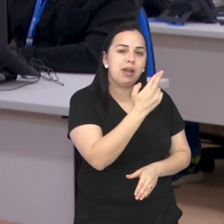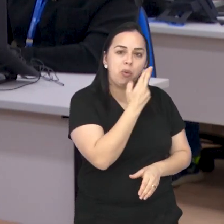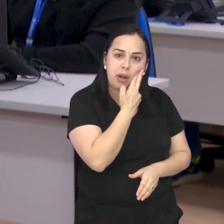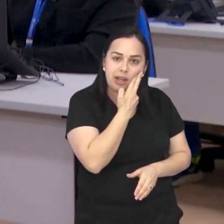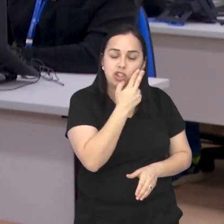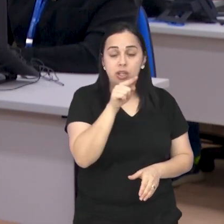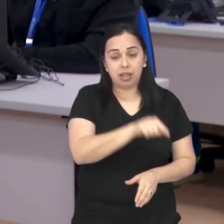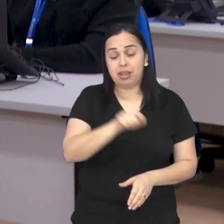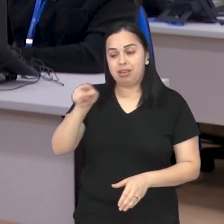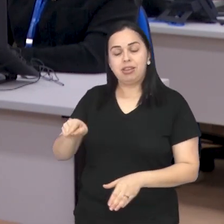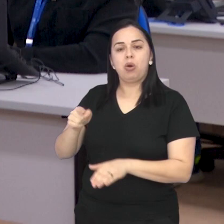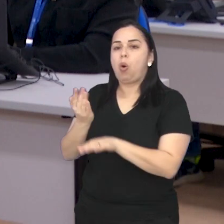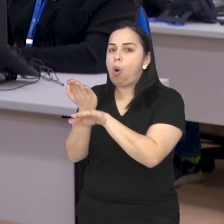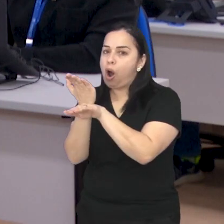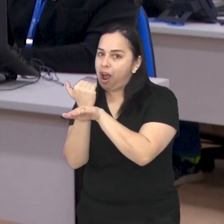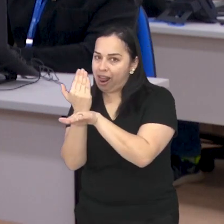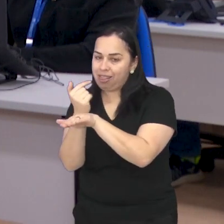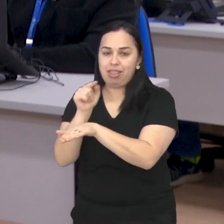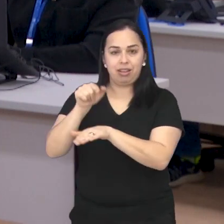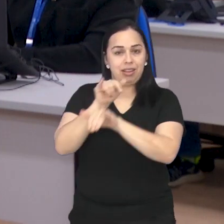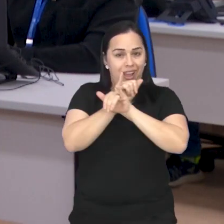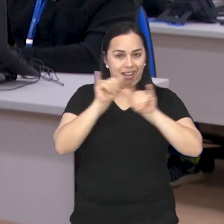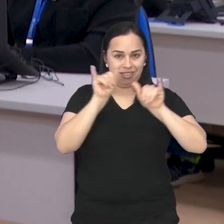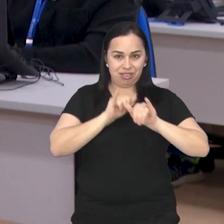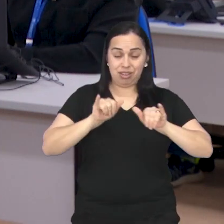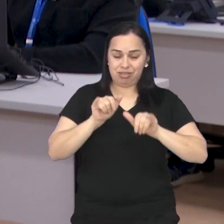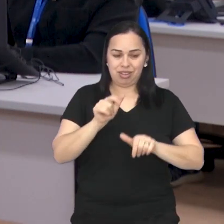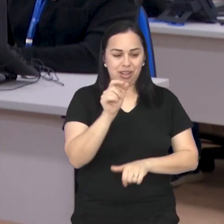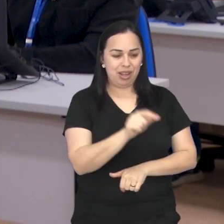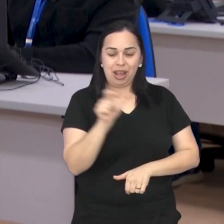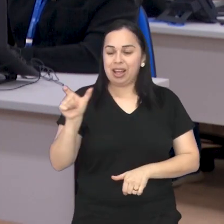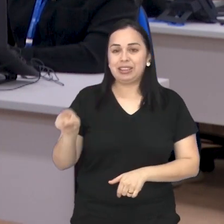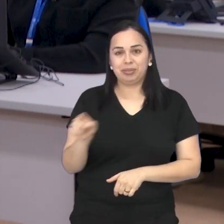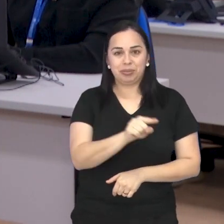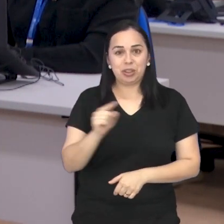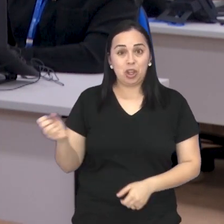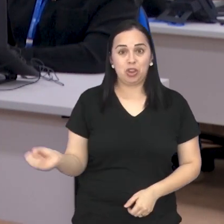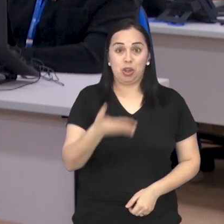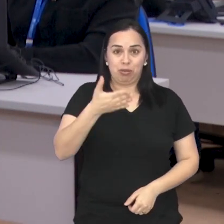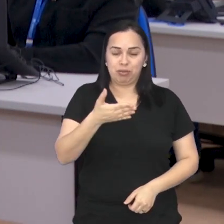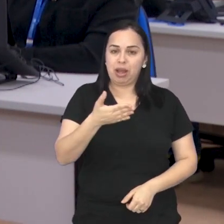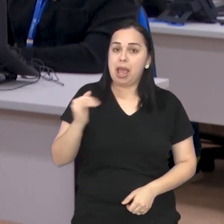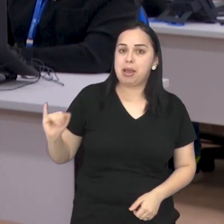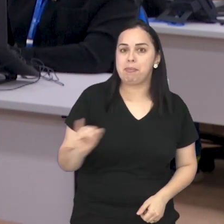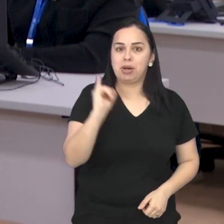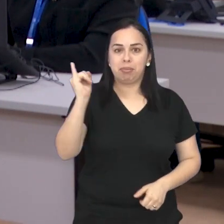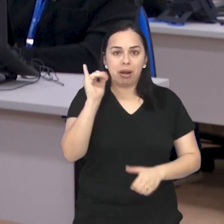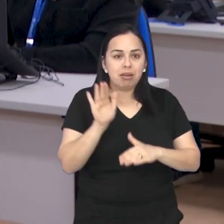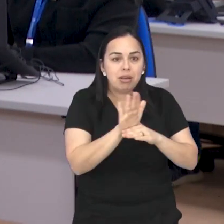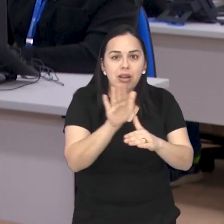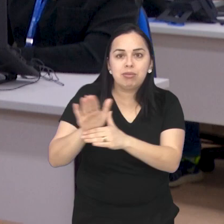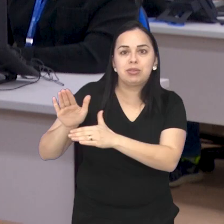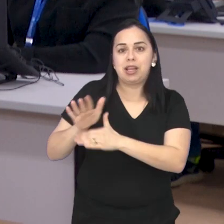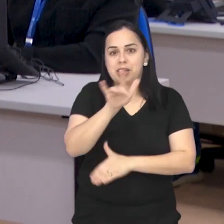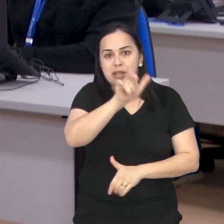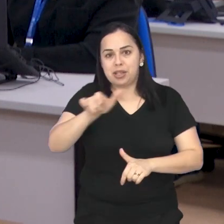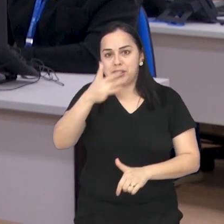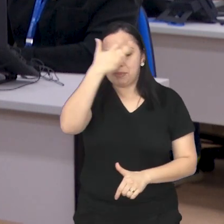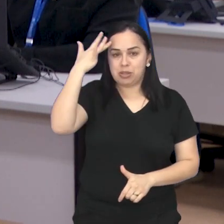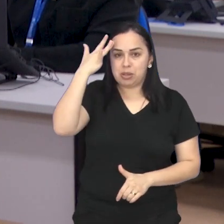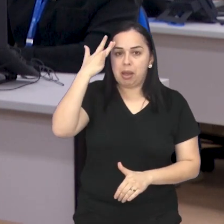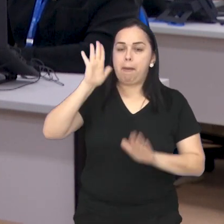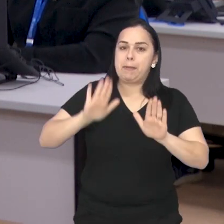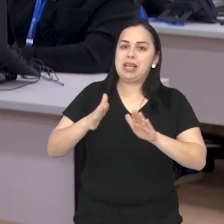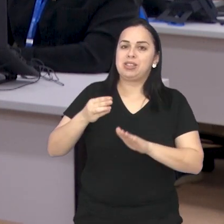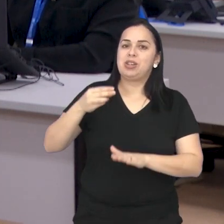Prato móvel e outro fixo. Segundo a Câmara, o anúncio das novas unidades foi um passo importante para auxiliar quem